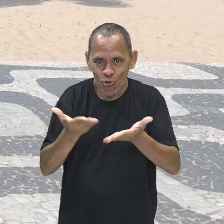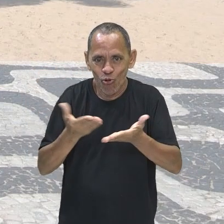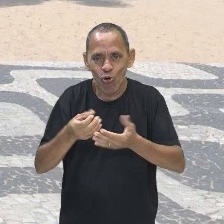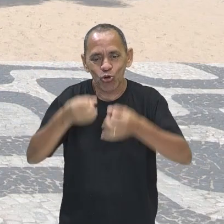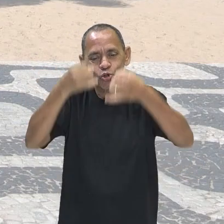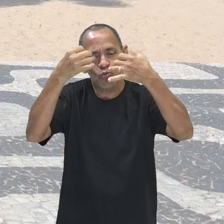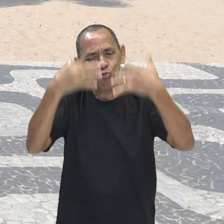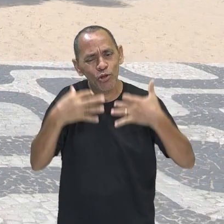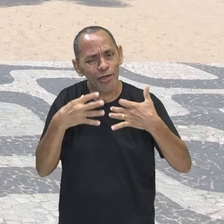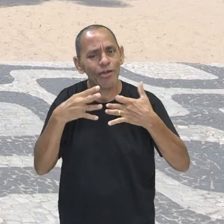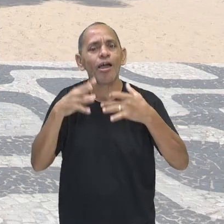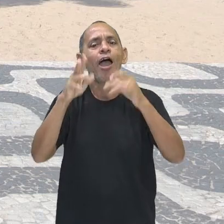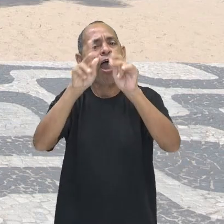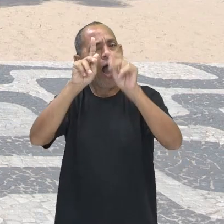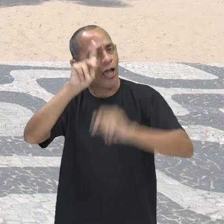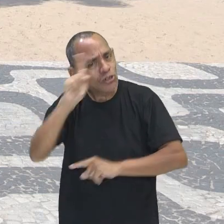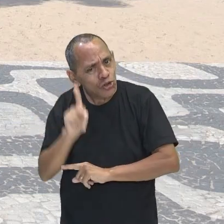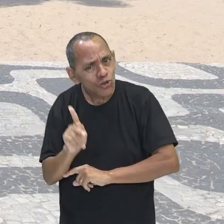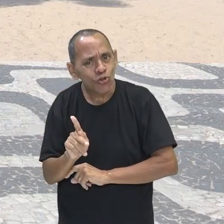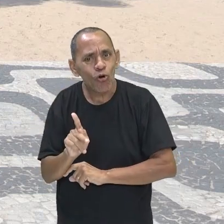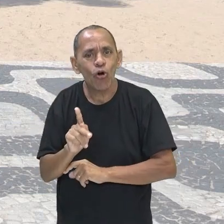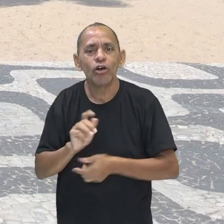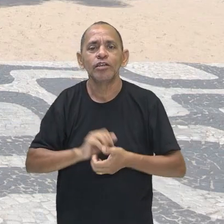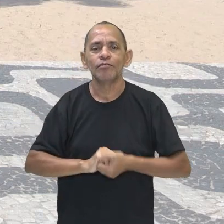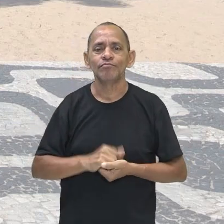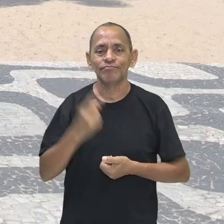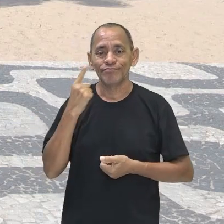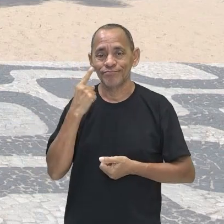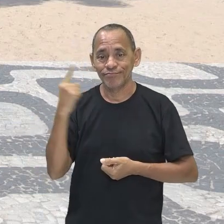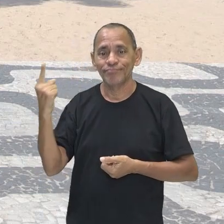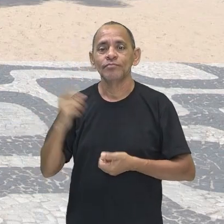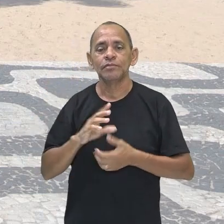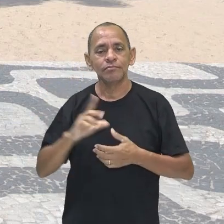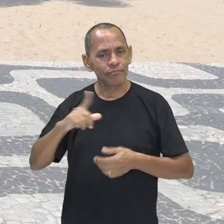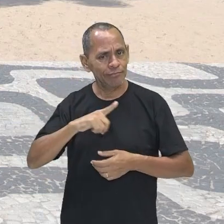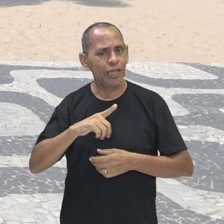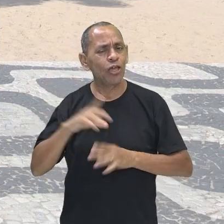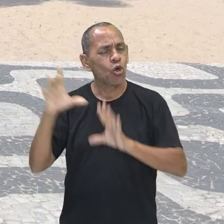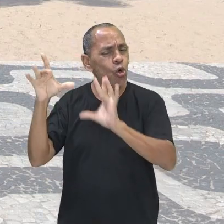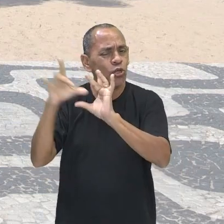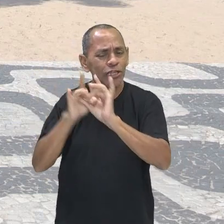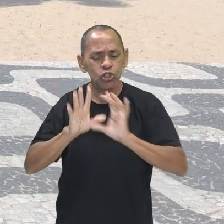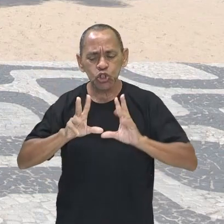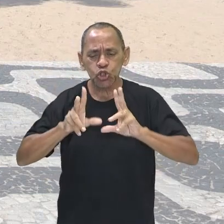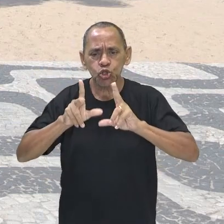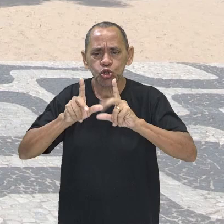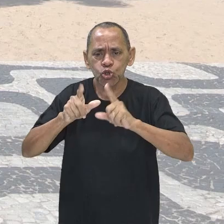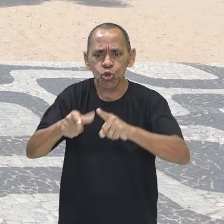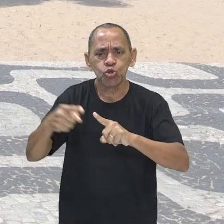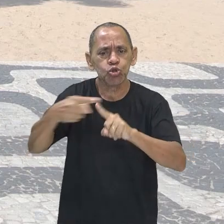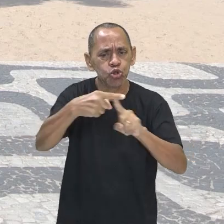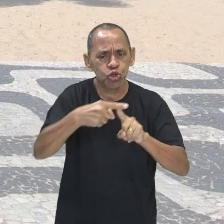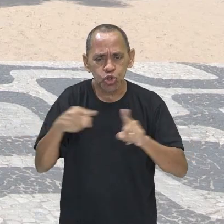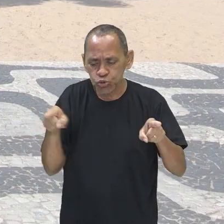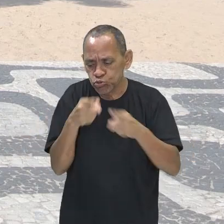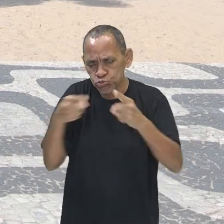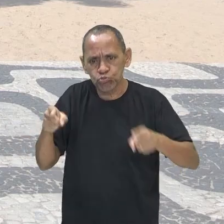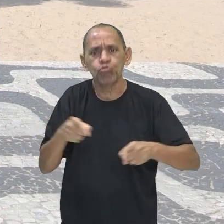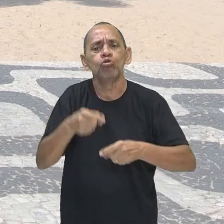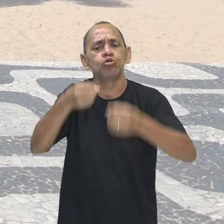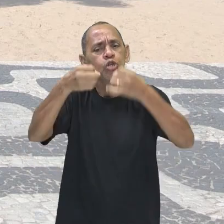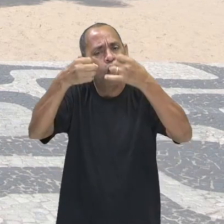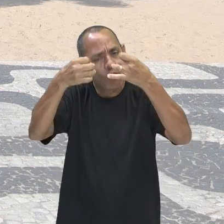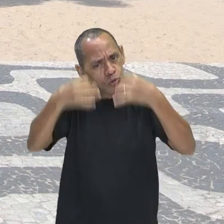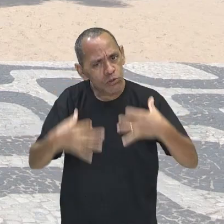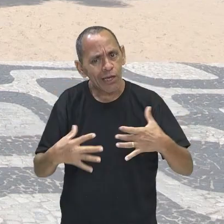Esse rapaz aqui, né, faz todo um contexto do estilo de música que nós vamos falar. Tom